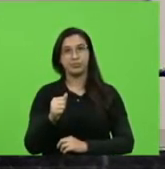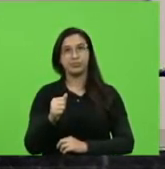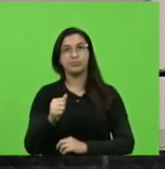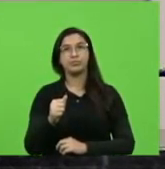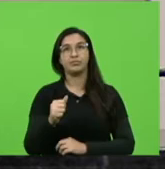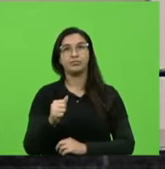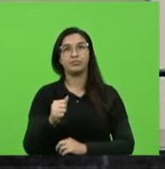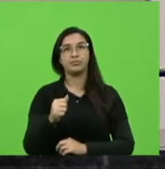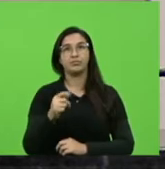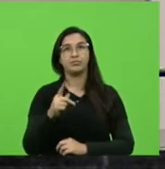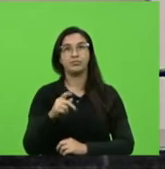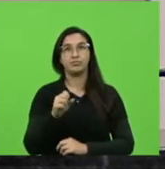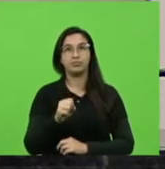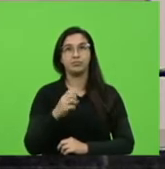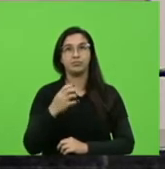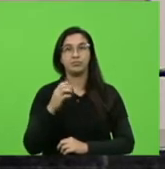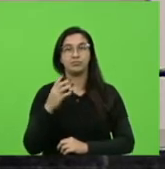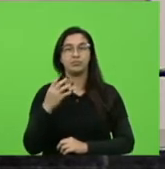PSA